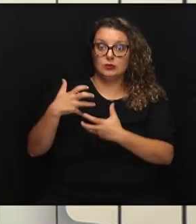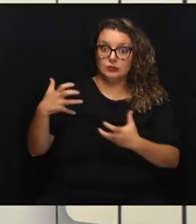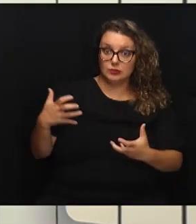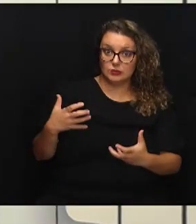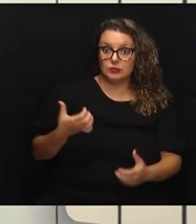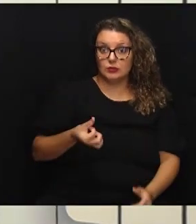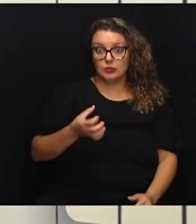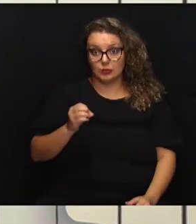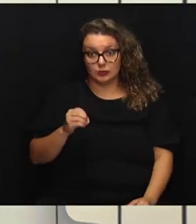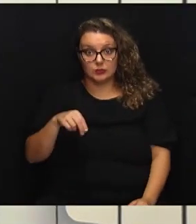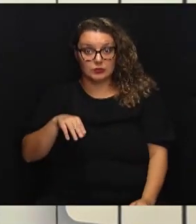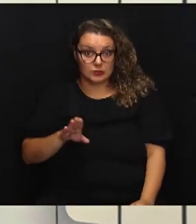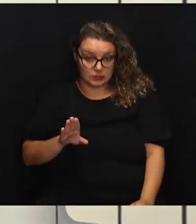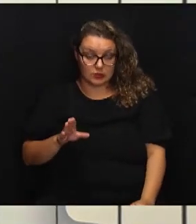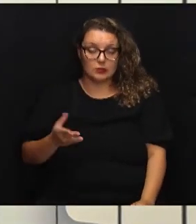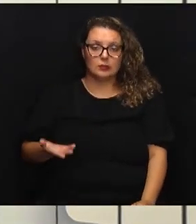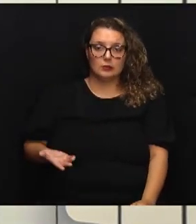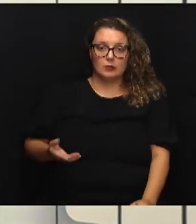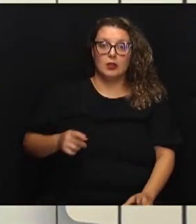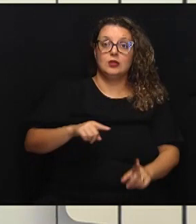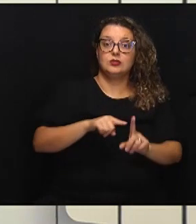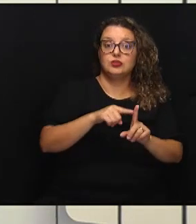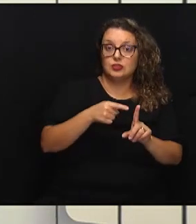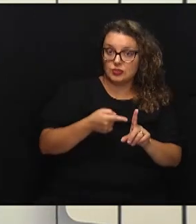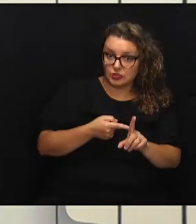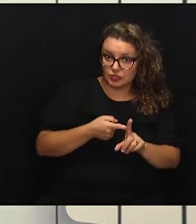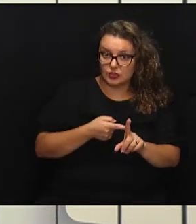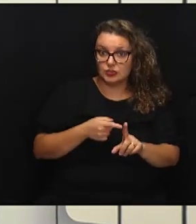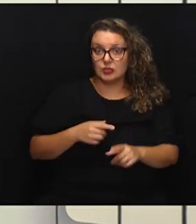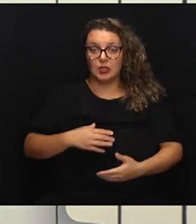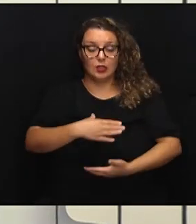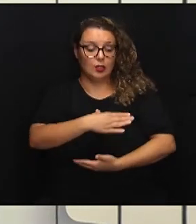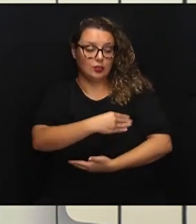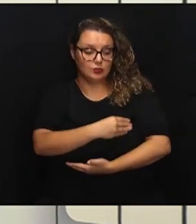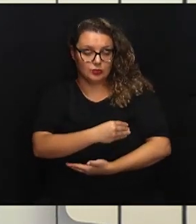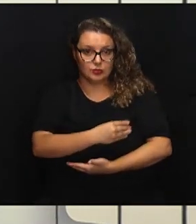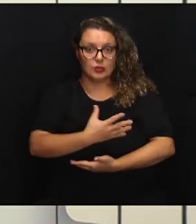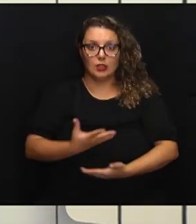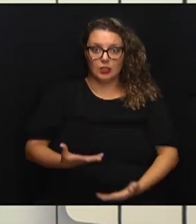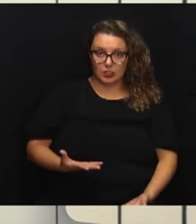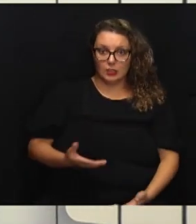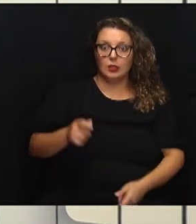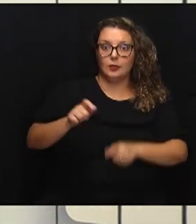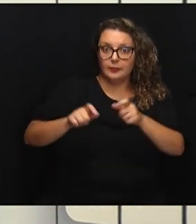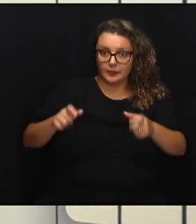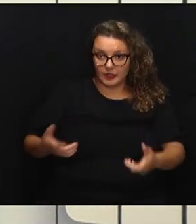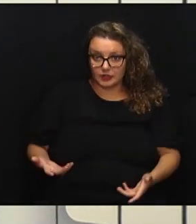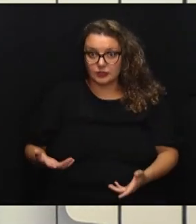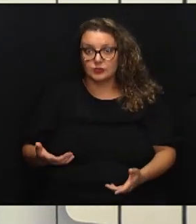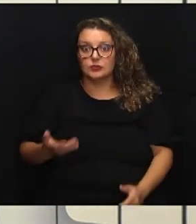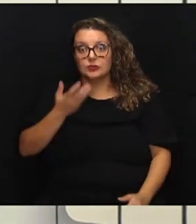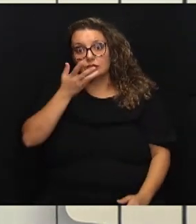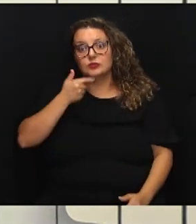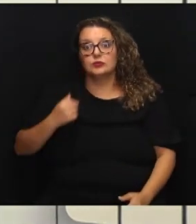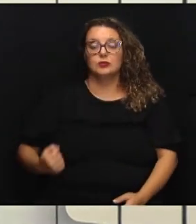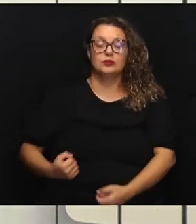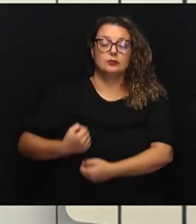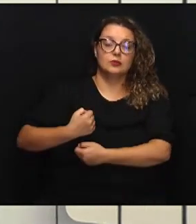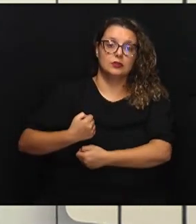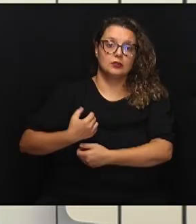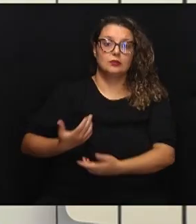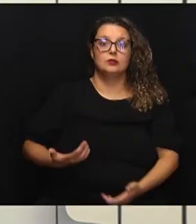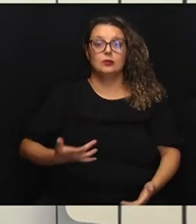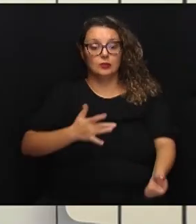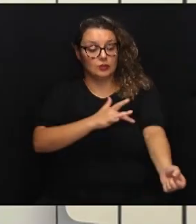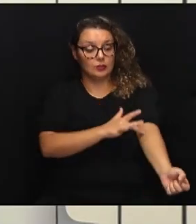60 anos ou mais, gestantes, lactantes, pessoas acompanhadas de crianças de colo, doadores